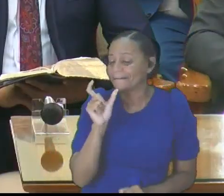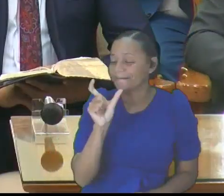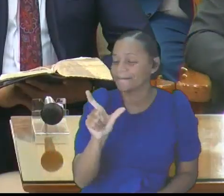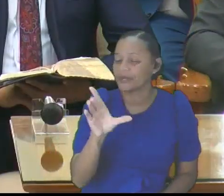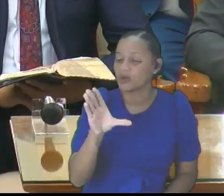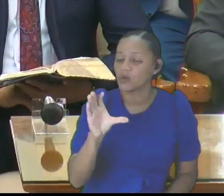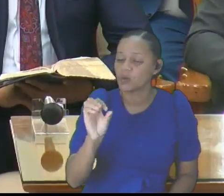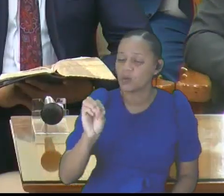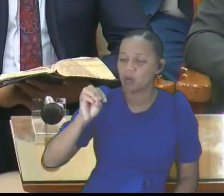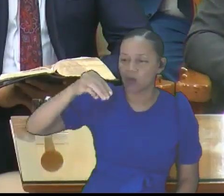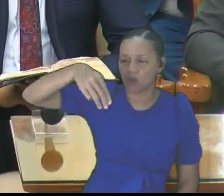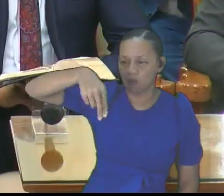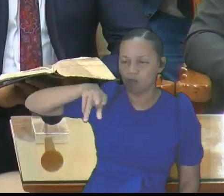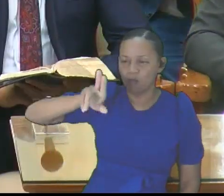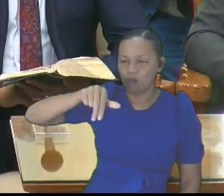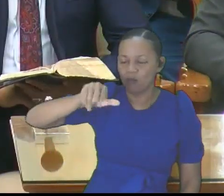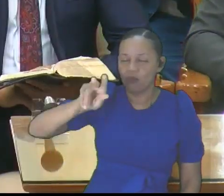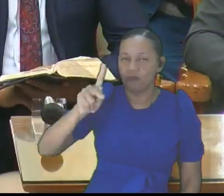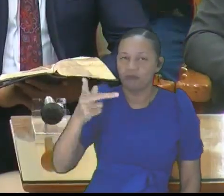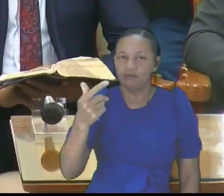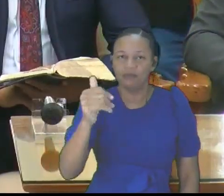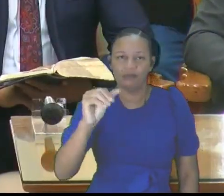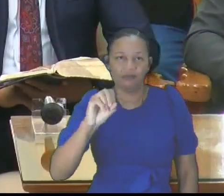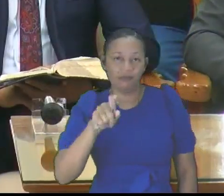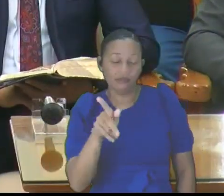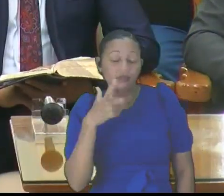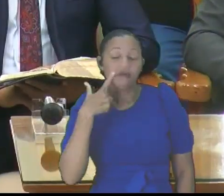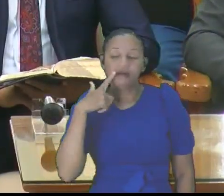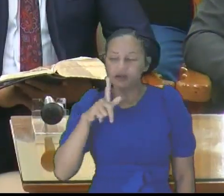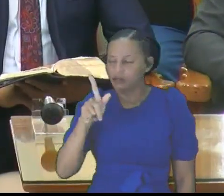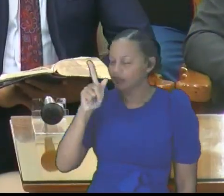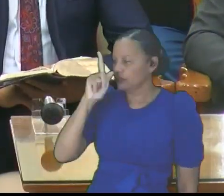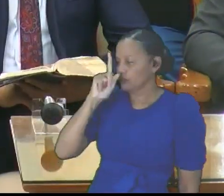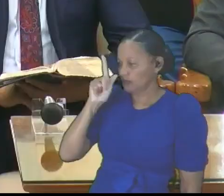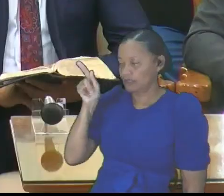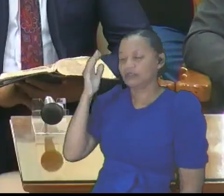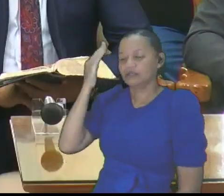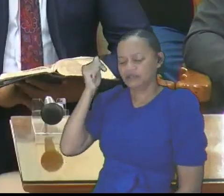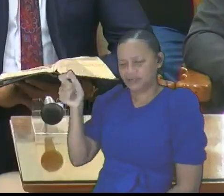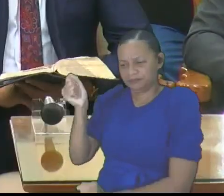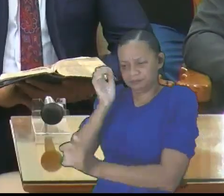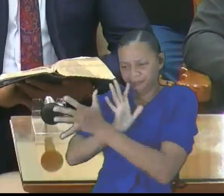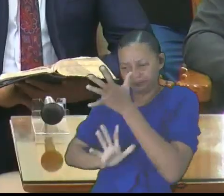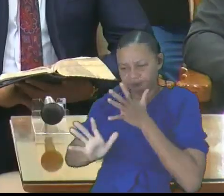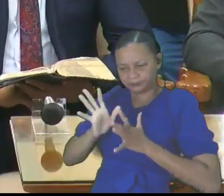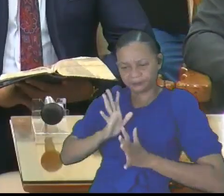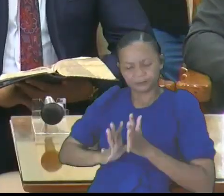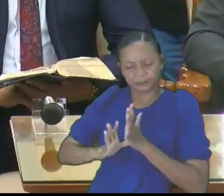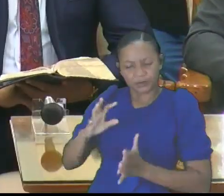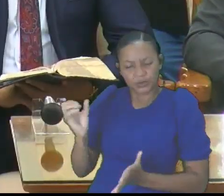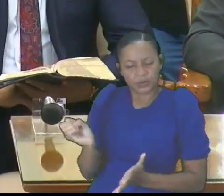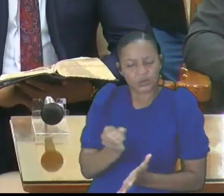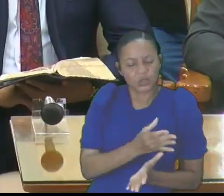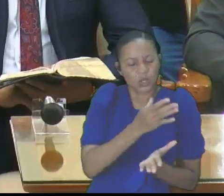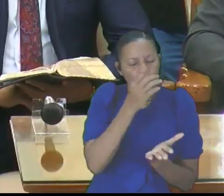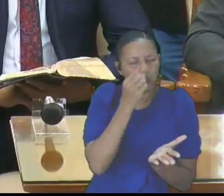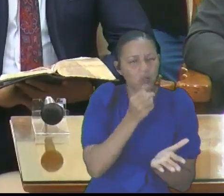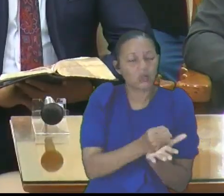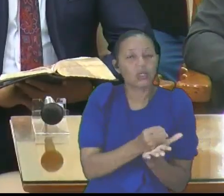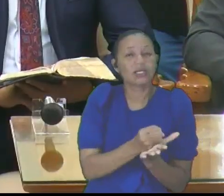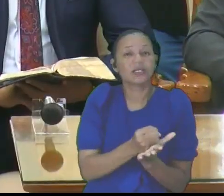no grego, os irmãos que entendem de grego me disseram que comunhão no grego, no Novo Testamento